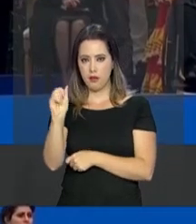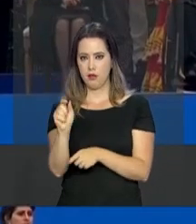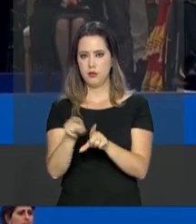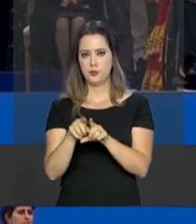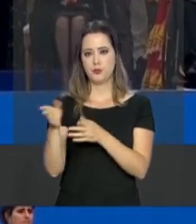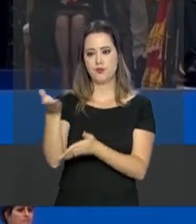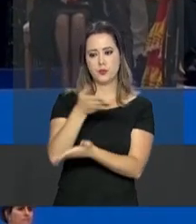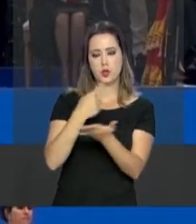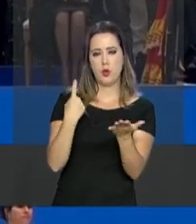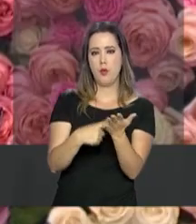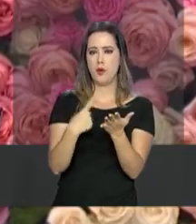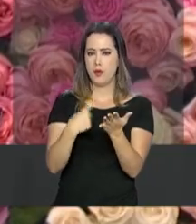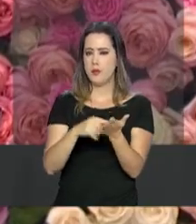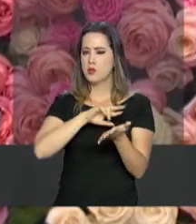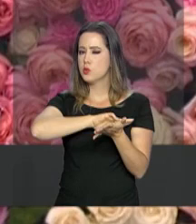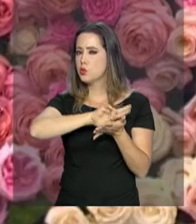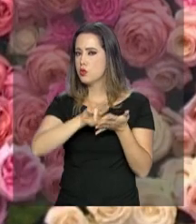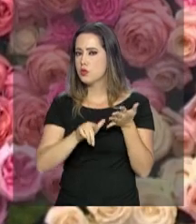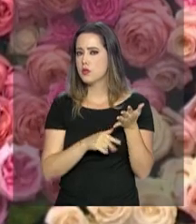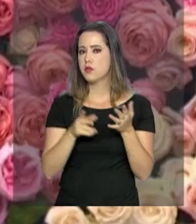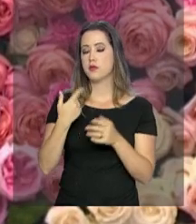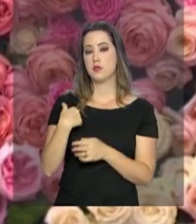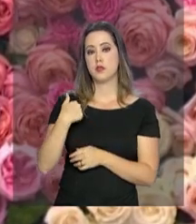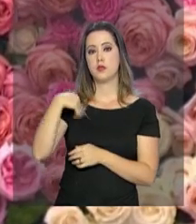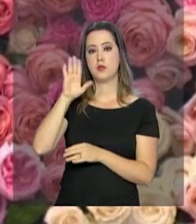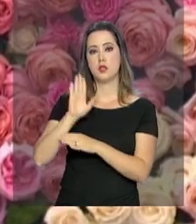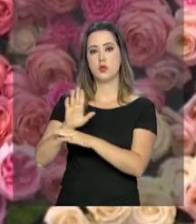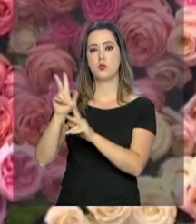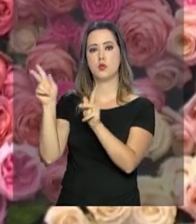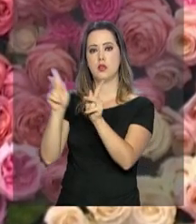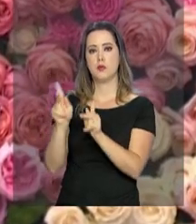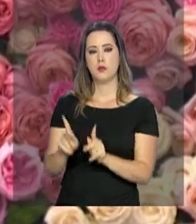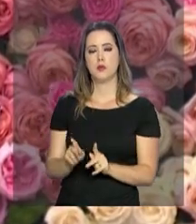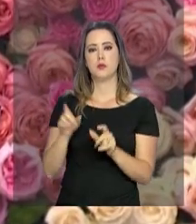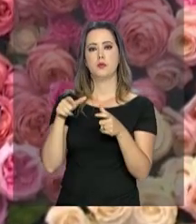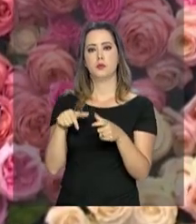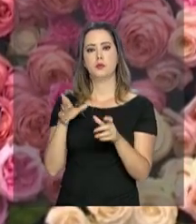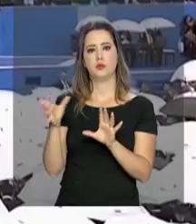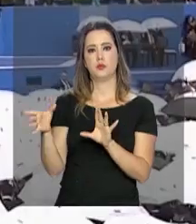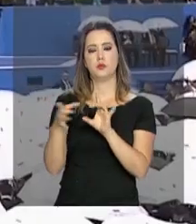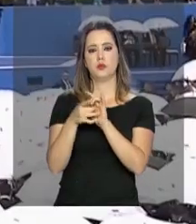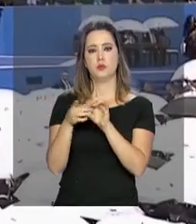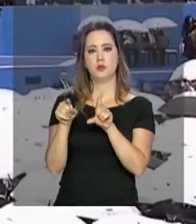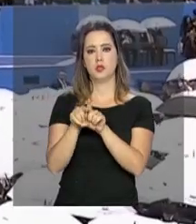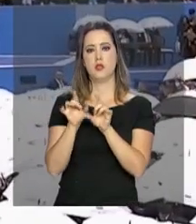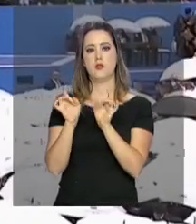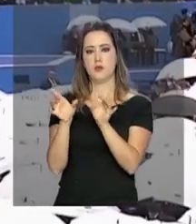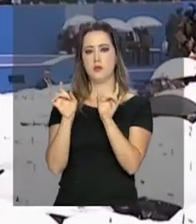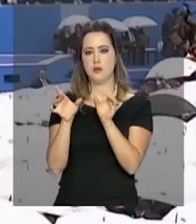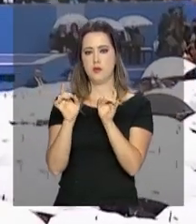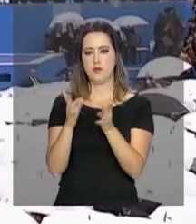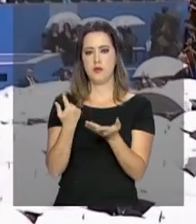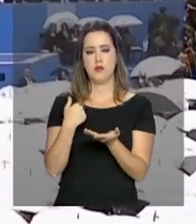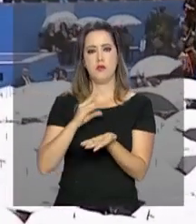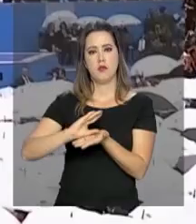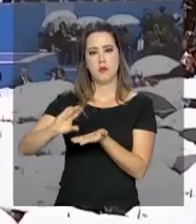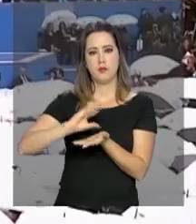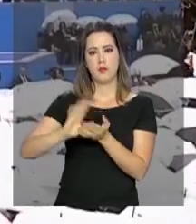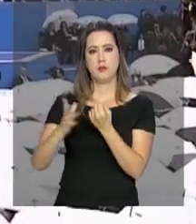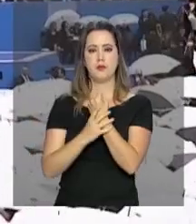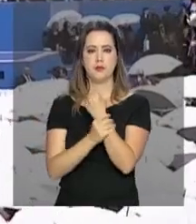uma intensa agenda bilateral em que se destaca com o apoio brasileiro ao processo de paz na colômbia comércio e